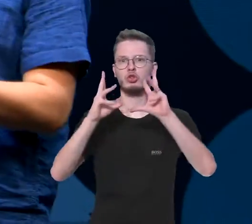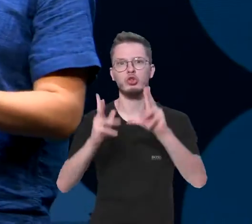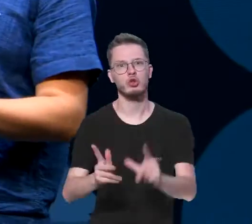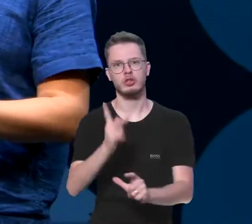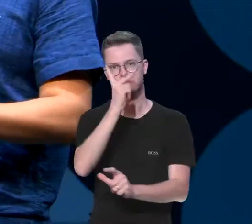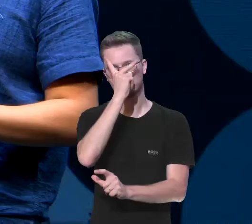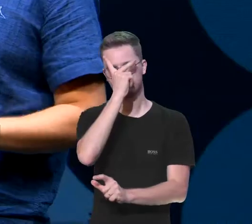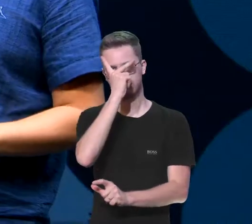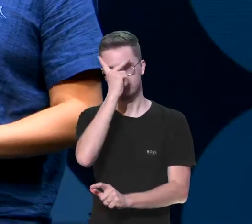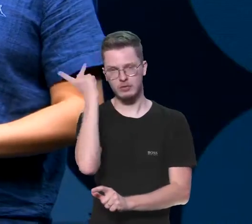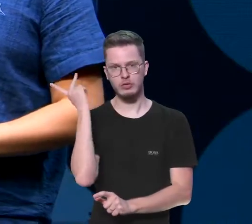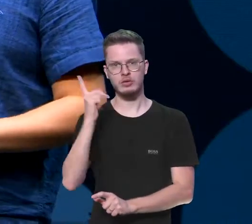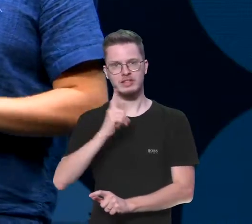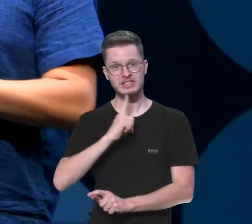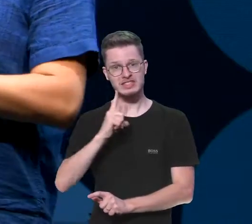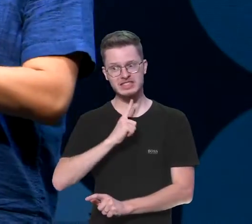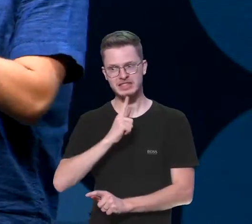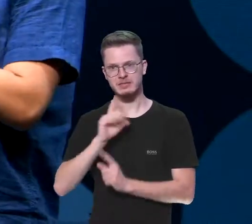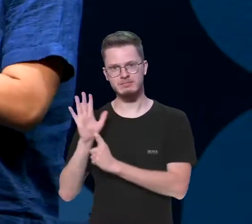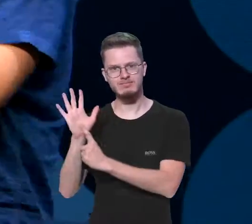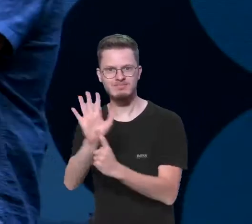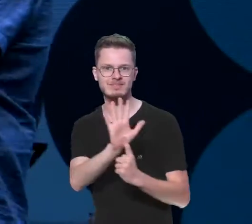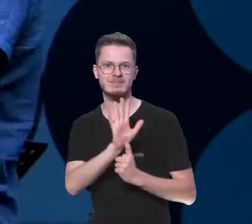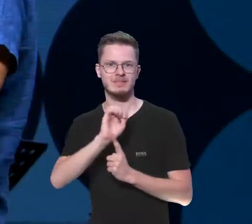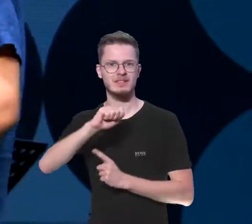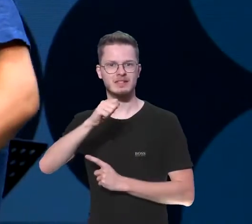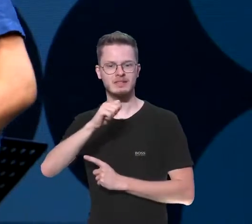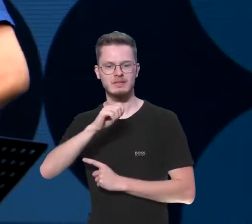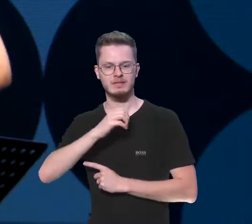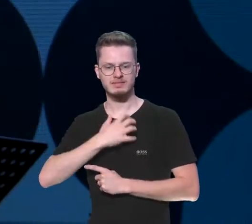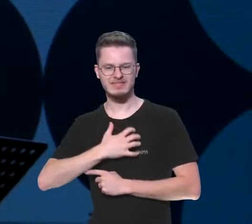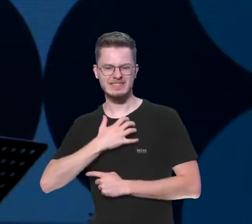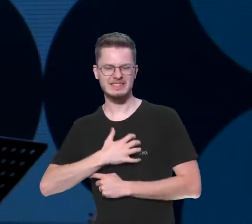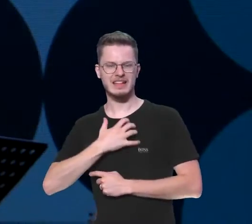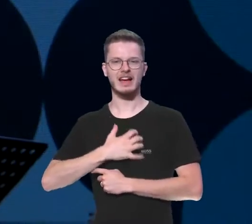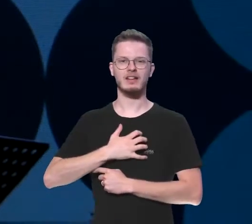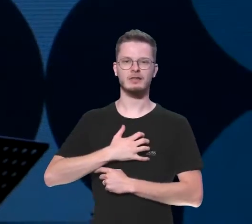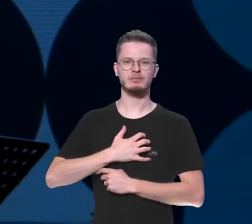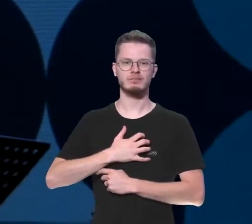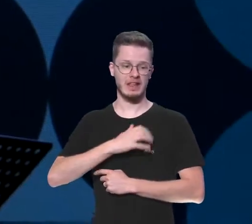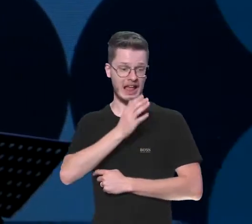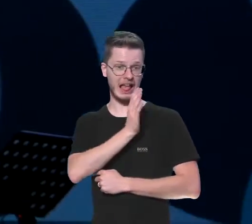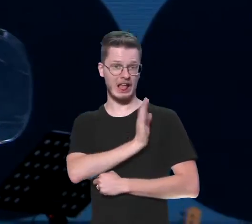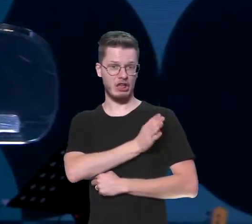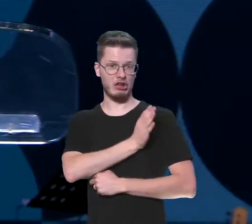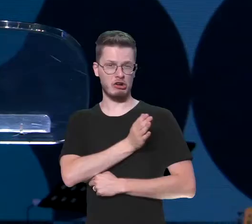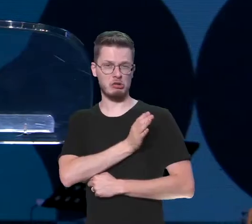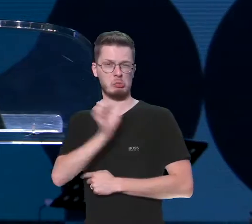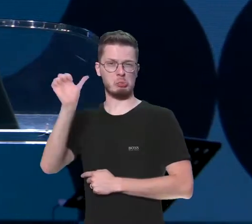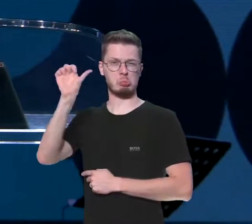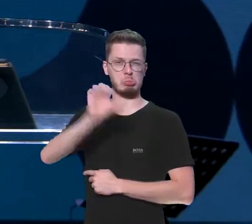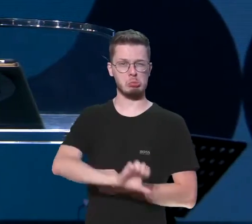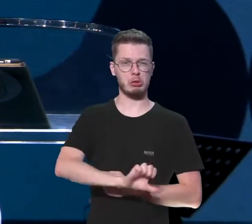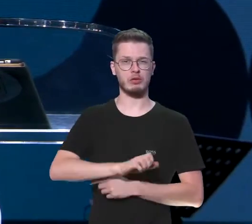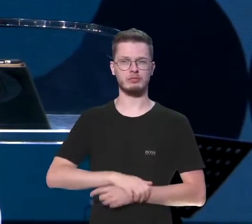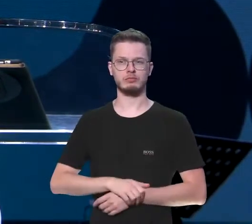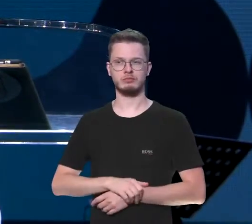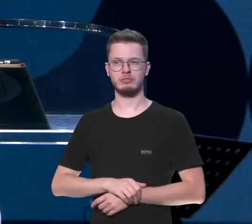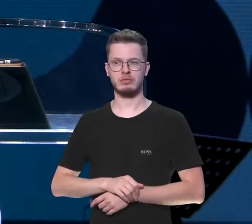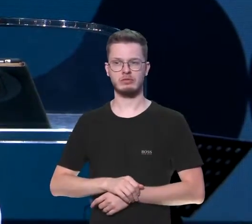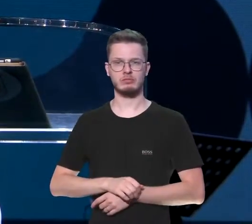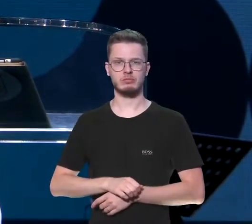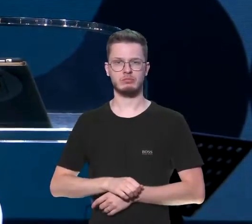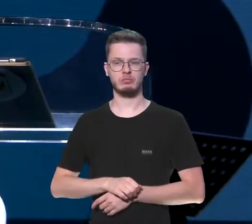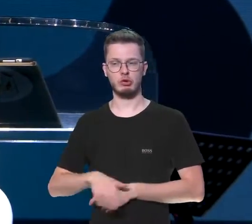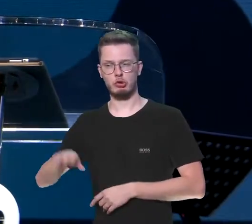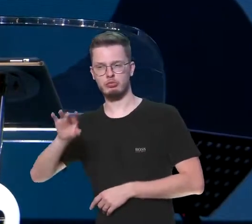todas que apresentaram esses sinais, pioraram a sua condição cardíaca. Algumas tiveram ataques cardíacos, foi necessário utilizar